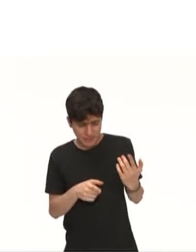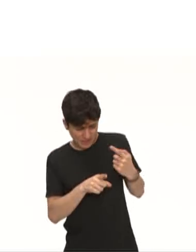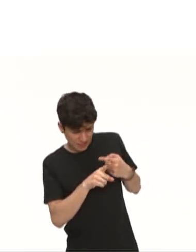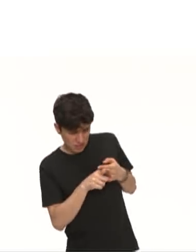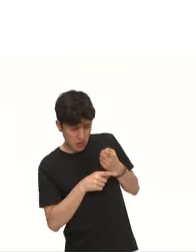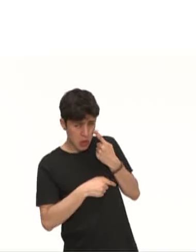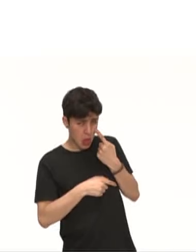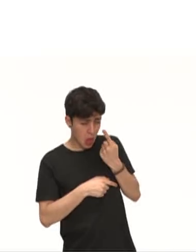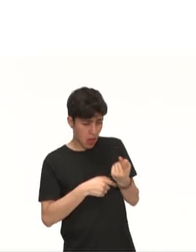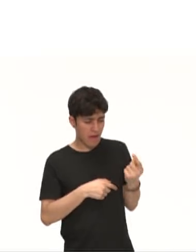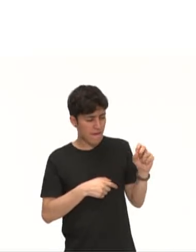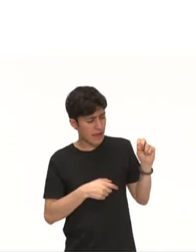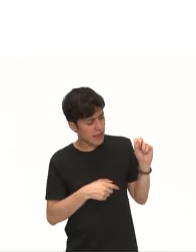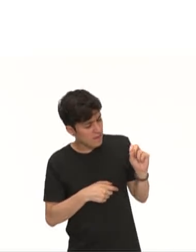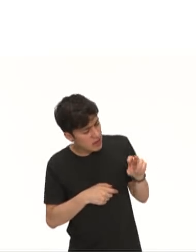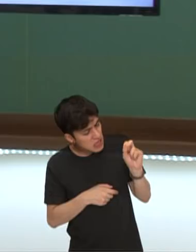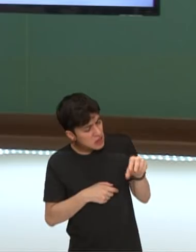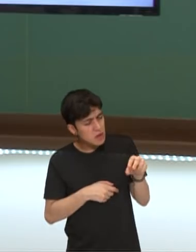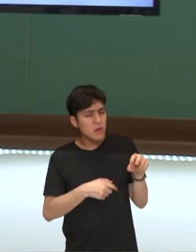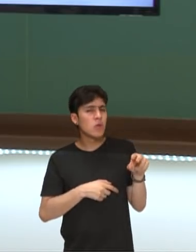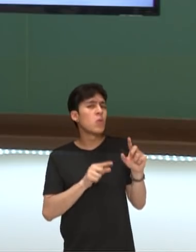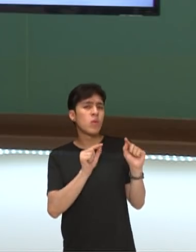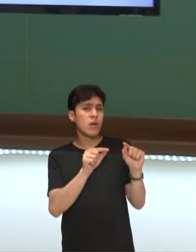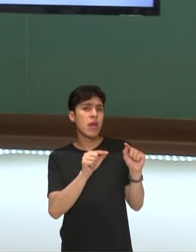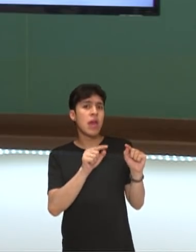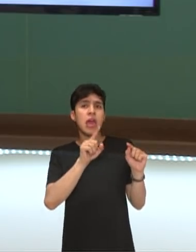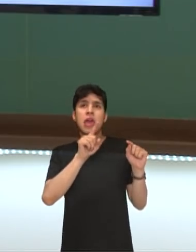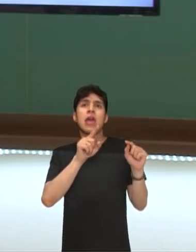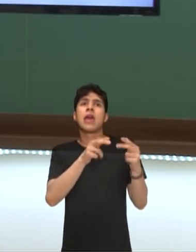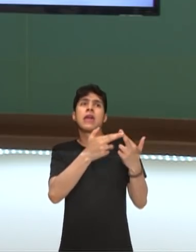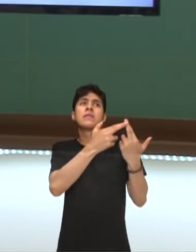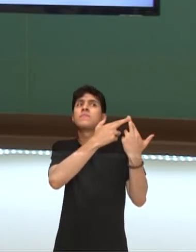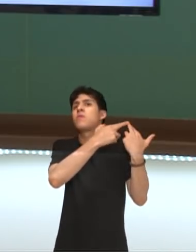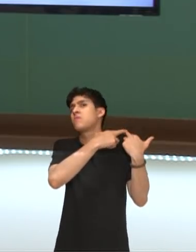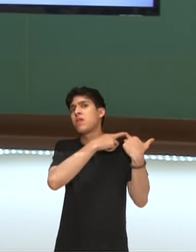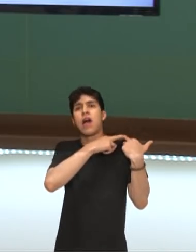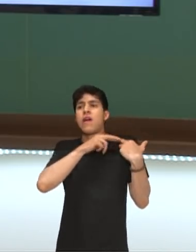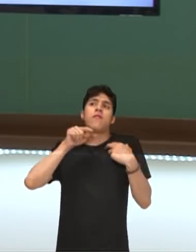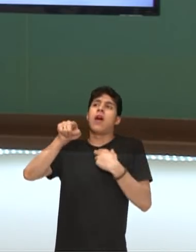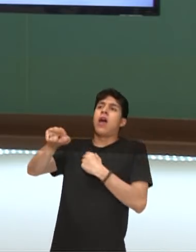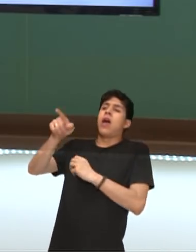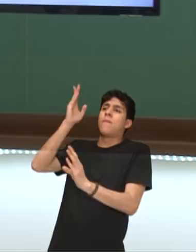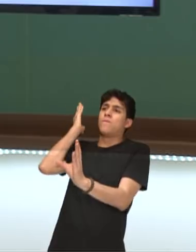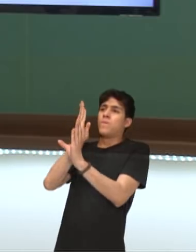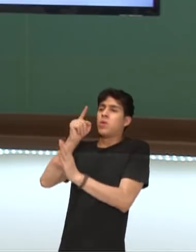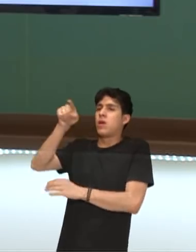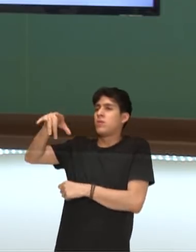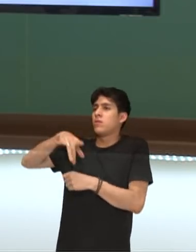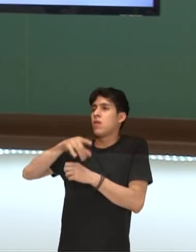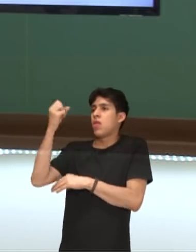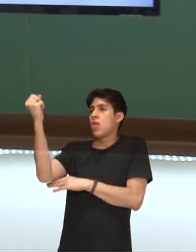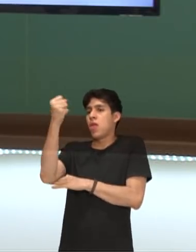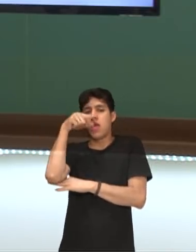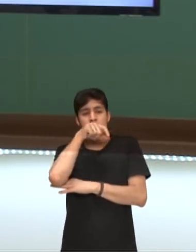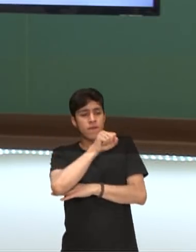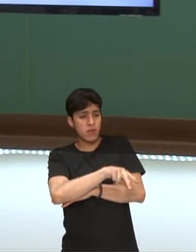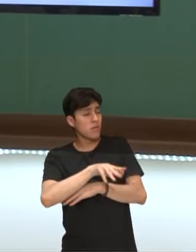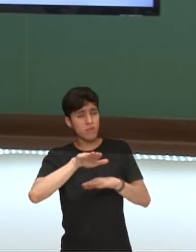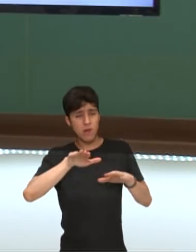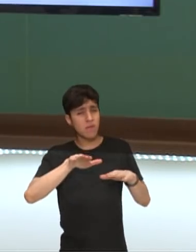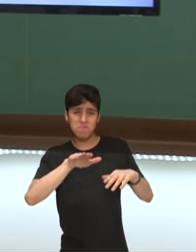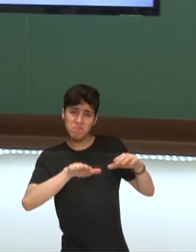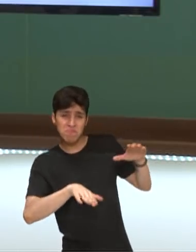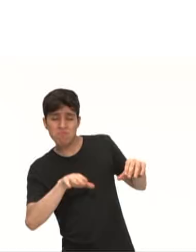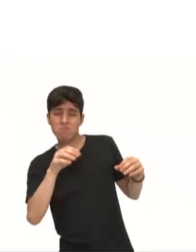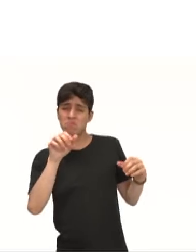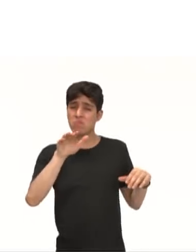estar sendo responsáveis por doenças graves, tá? Então os vírus podem causar doenças mais leves e brandas, que faz parte do ciclo